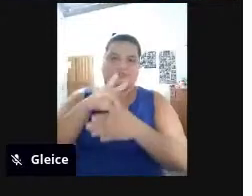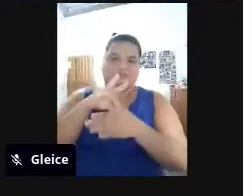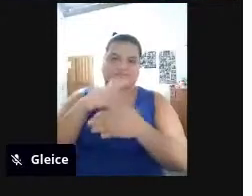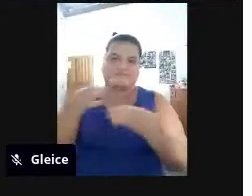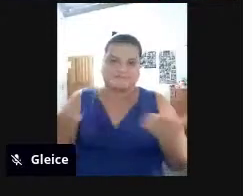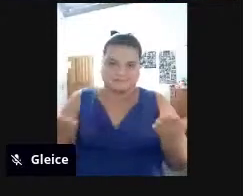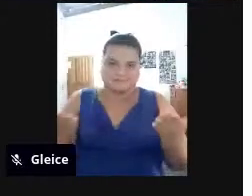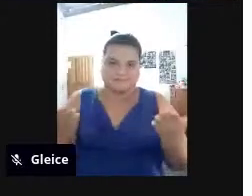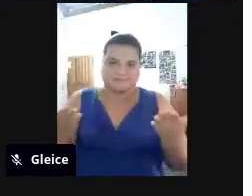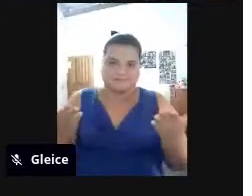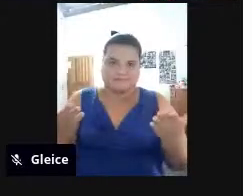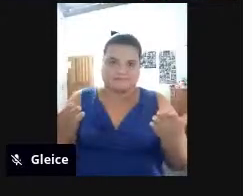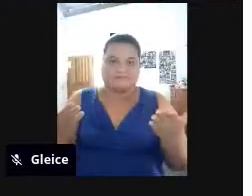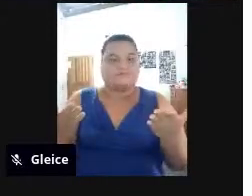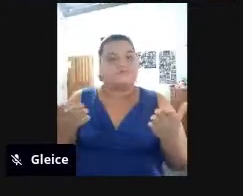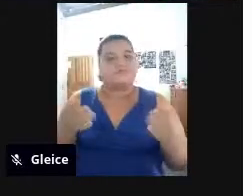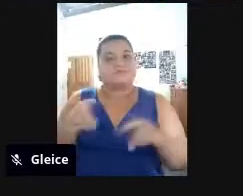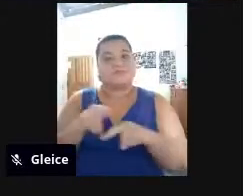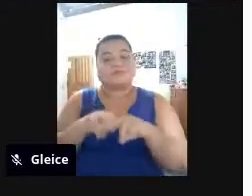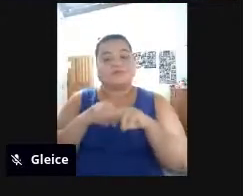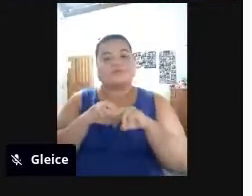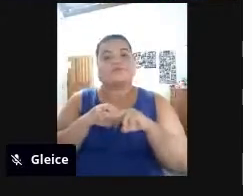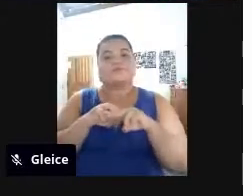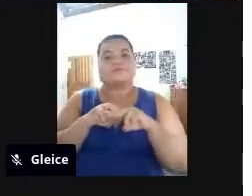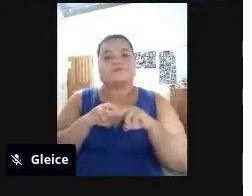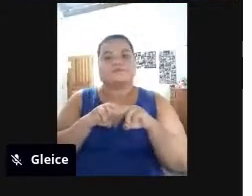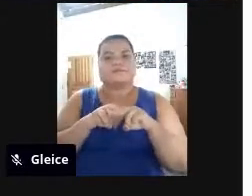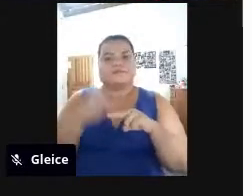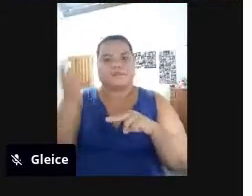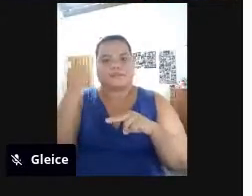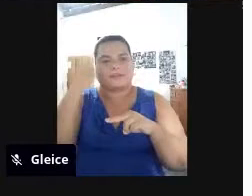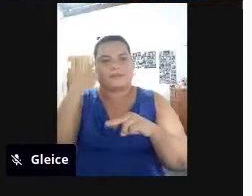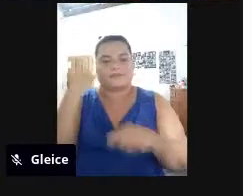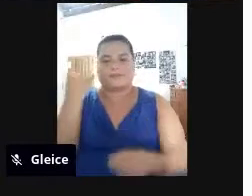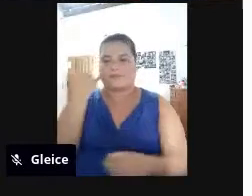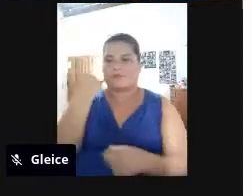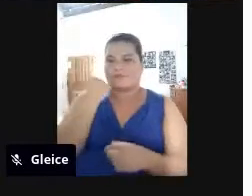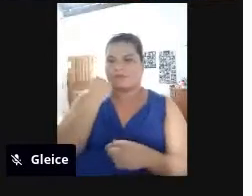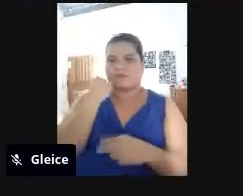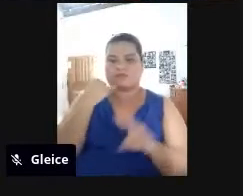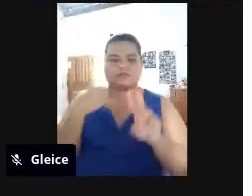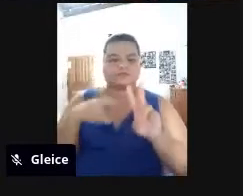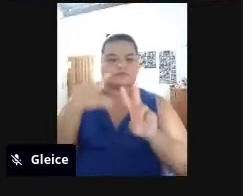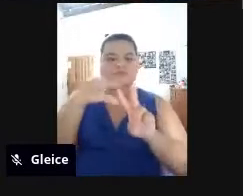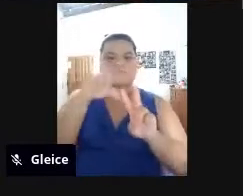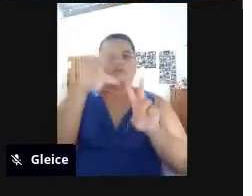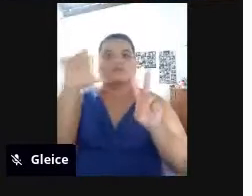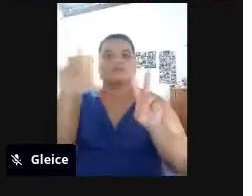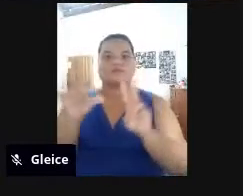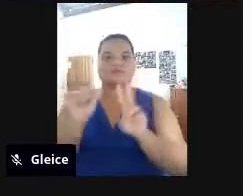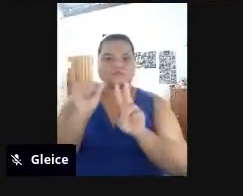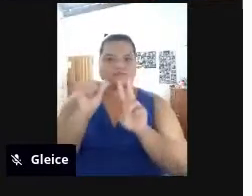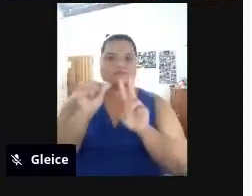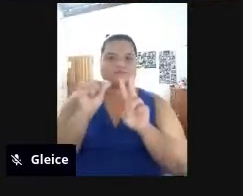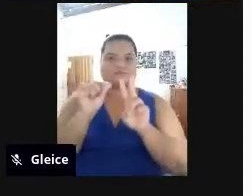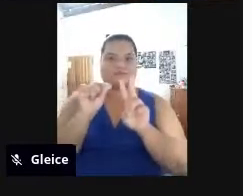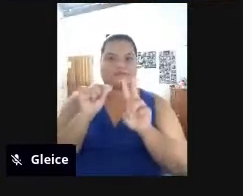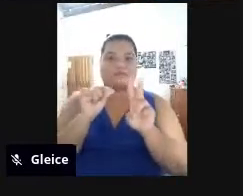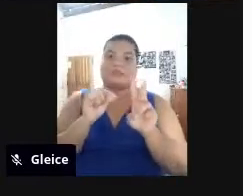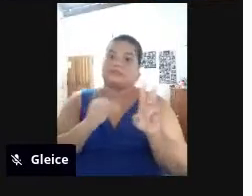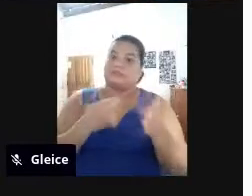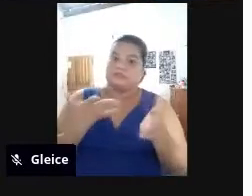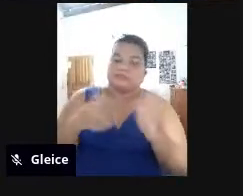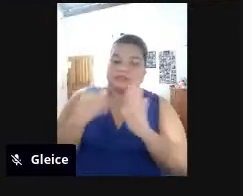É para isso que, quando a gente pensa em dietas veganas, a recomendação proteica ela é diferente. Então,